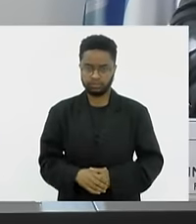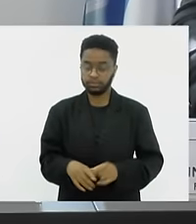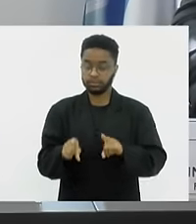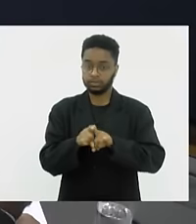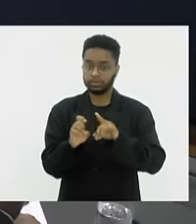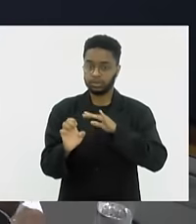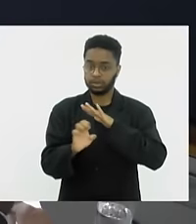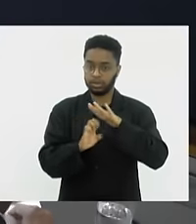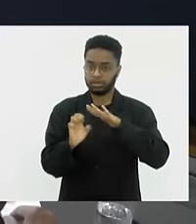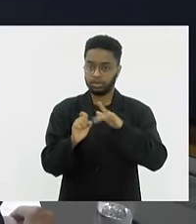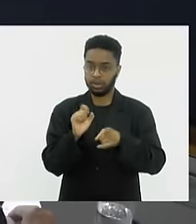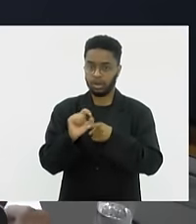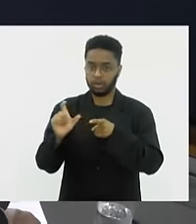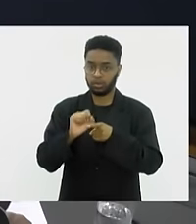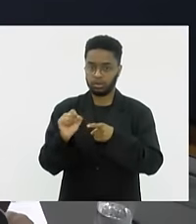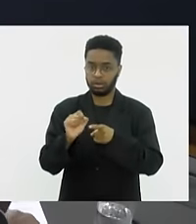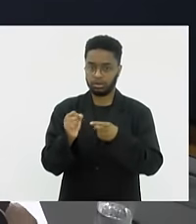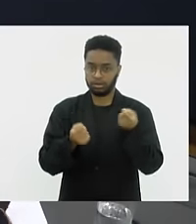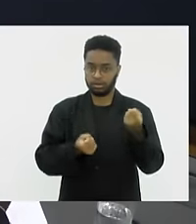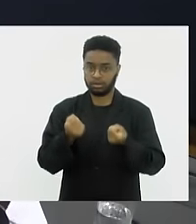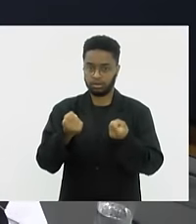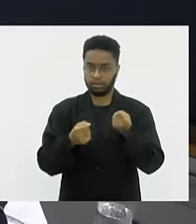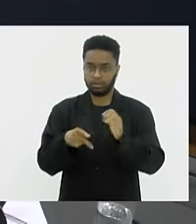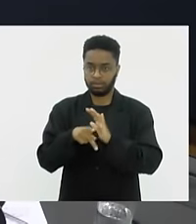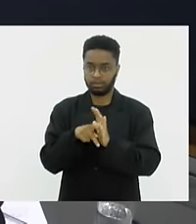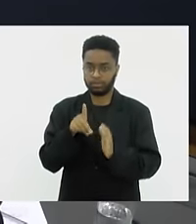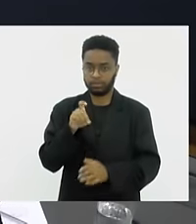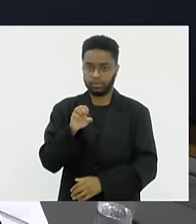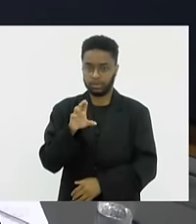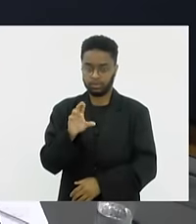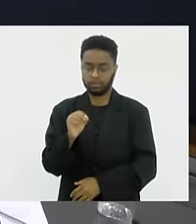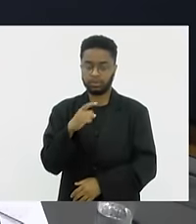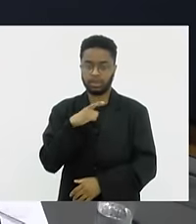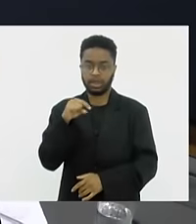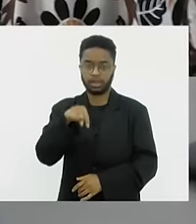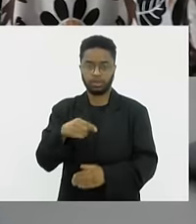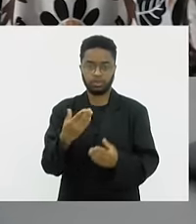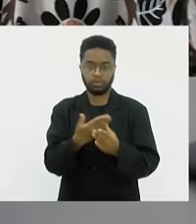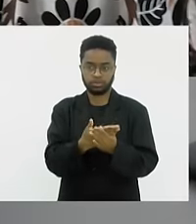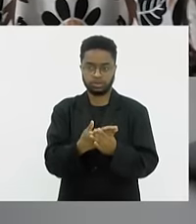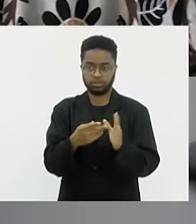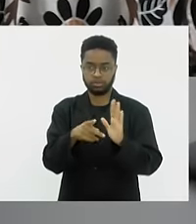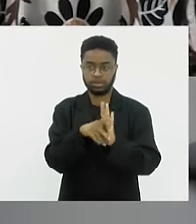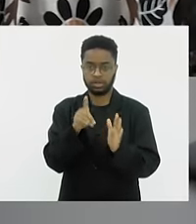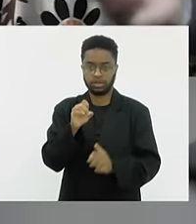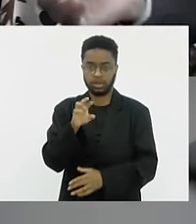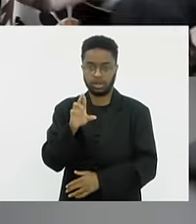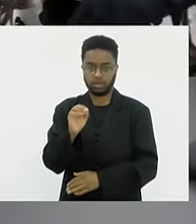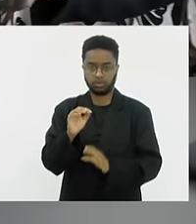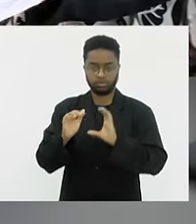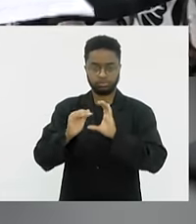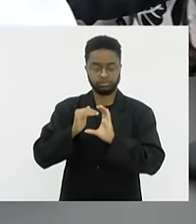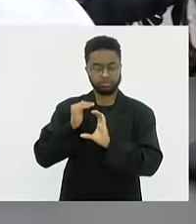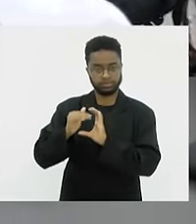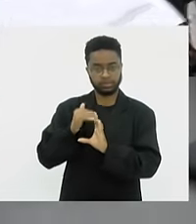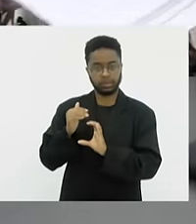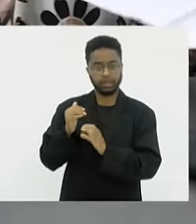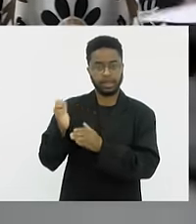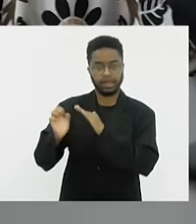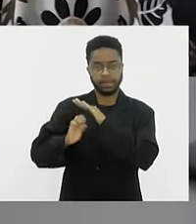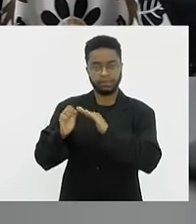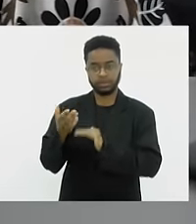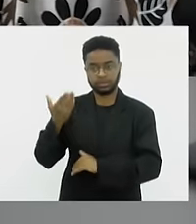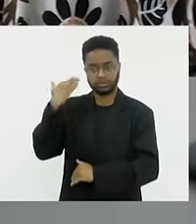locação de veículos para o DETRO, por favor. Deputado, aqui estão os processos que o DETRO tem recebido, que são dessas empresas